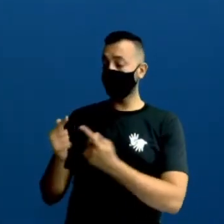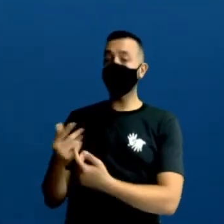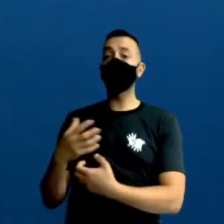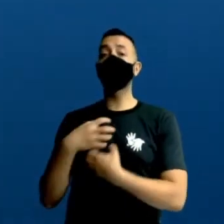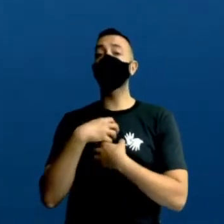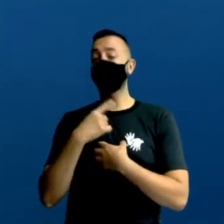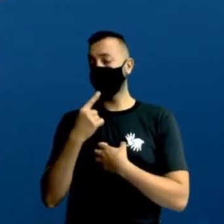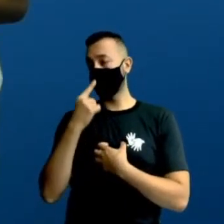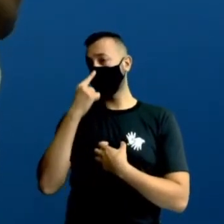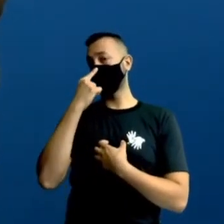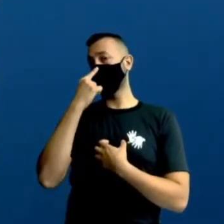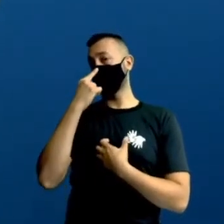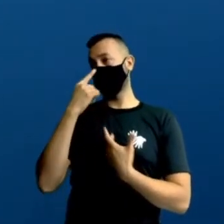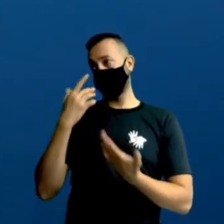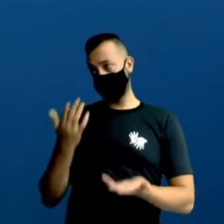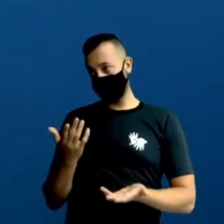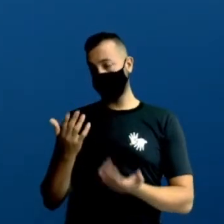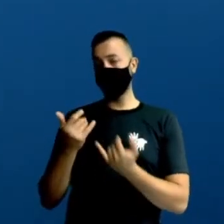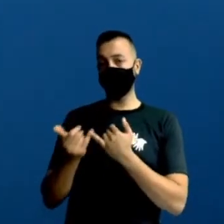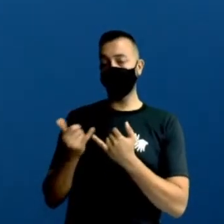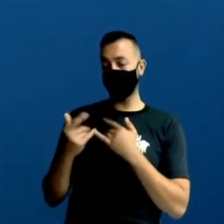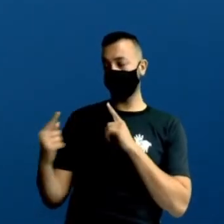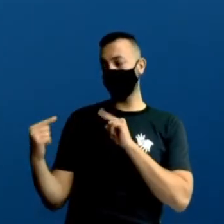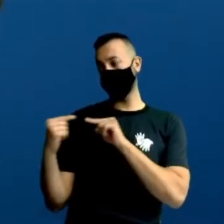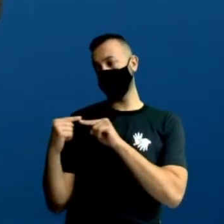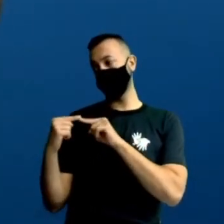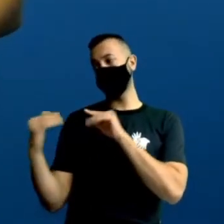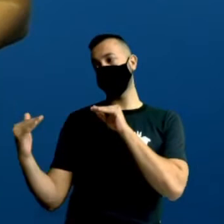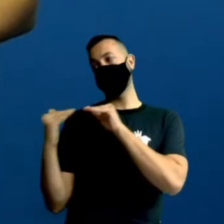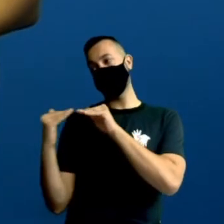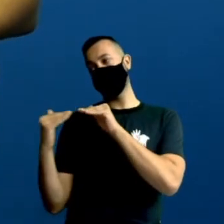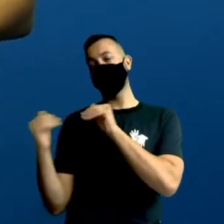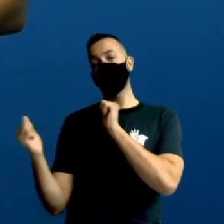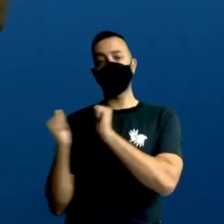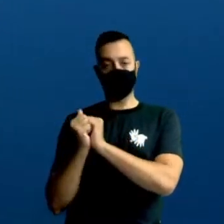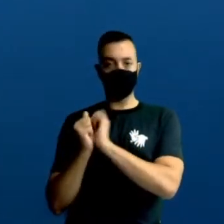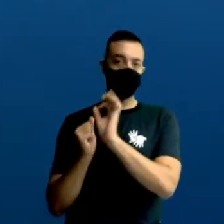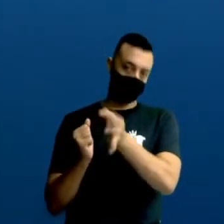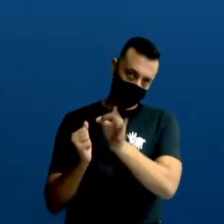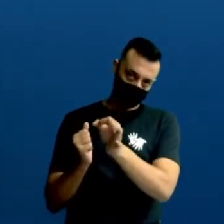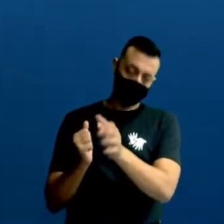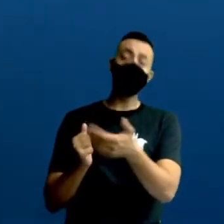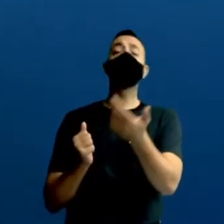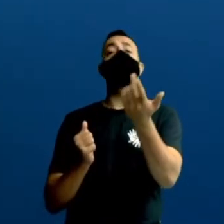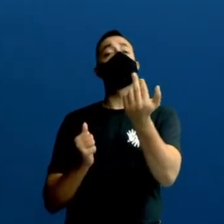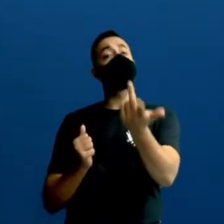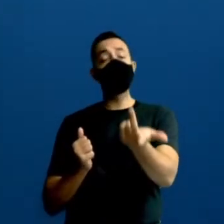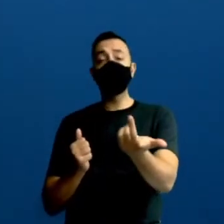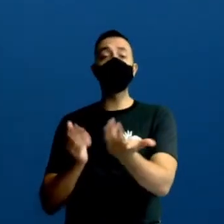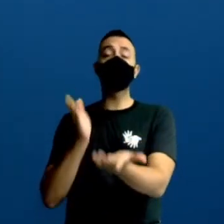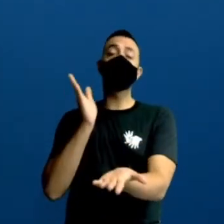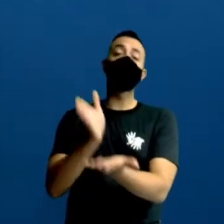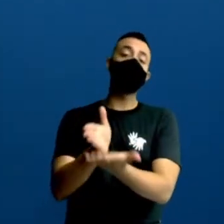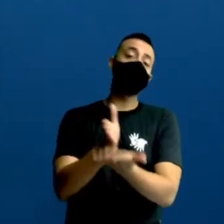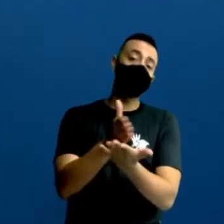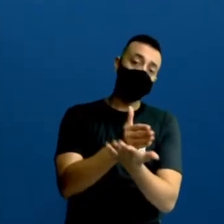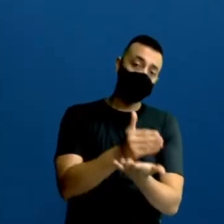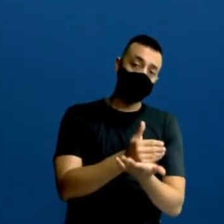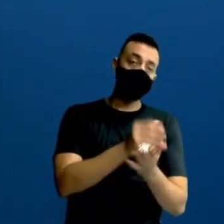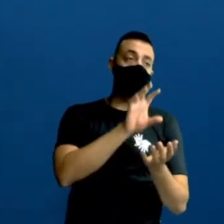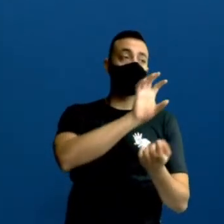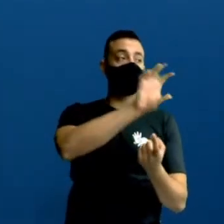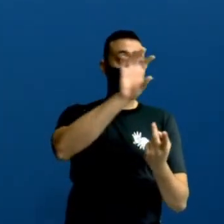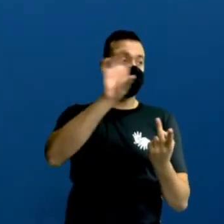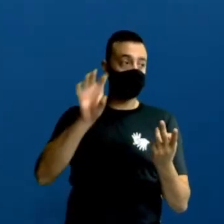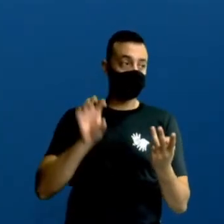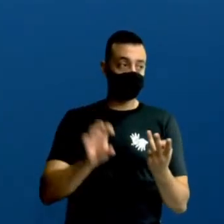mais afinidade, que você acha mais parecido com você, que você gosta mais de estar perto, certo? A mesma coisa, se vai dividir aqui as regiões,